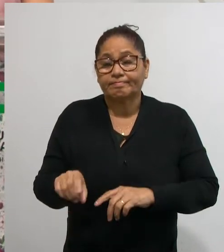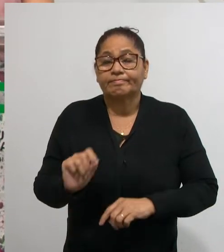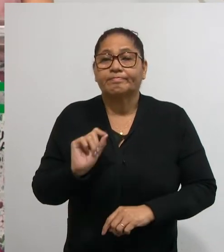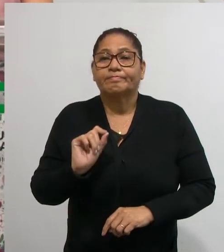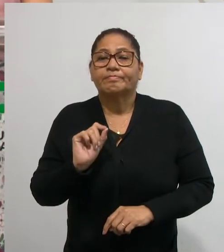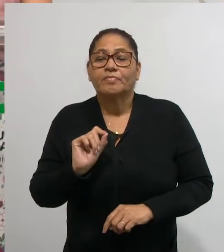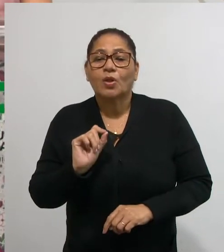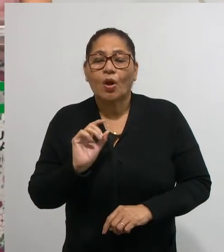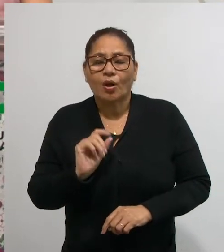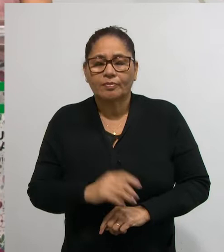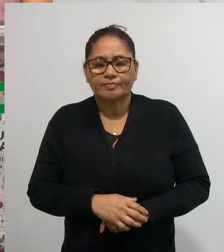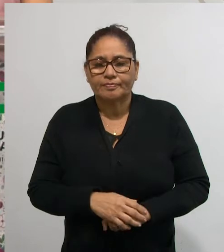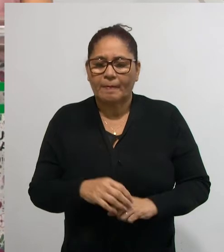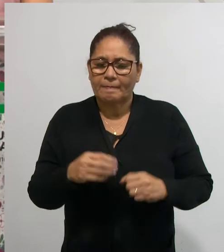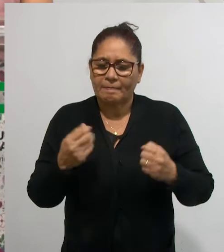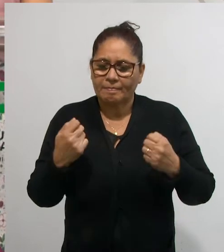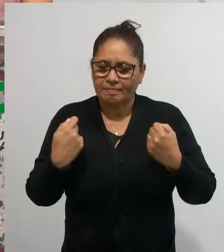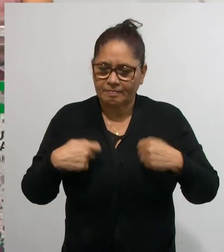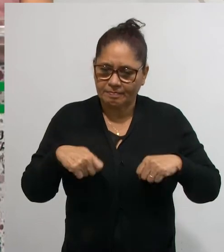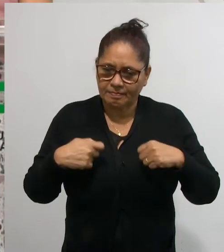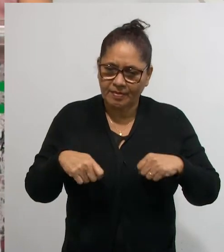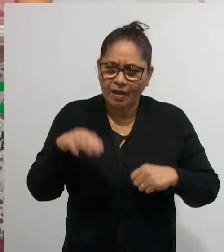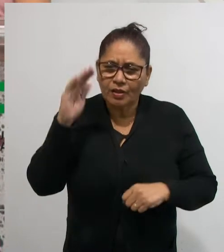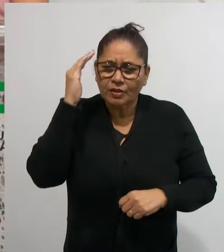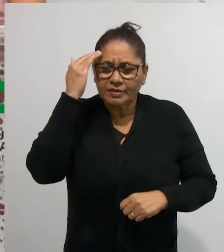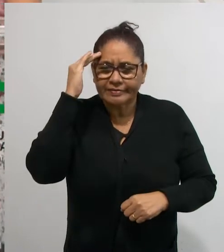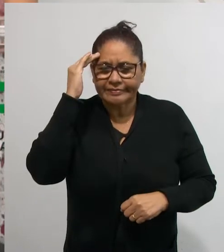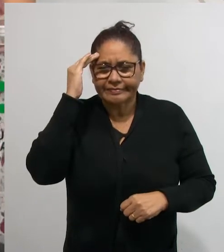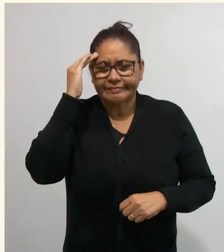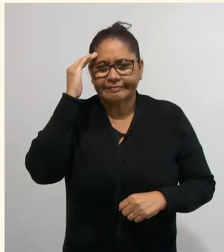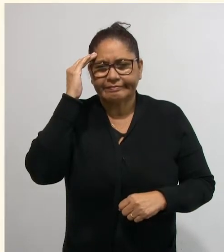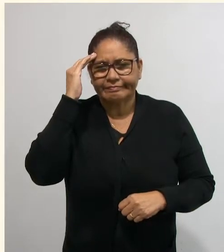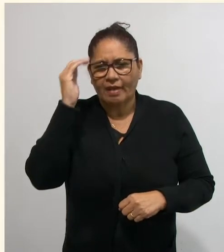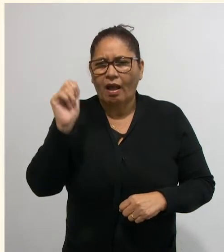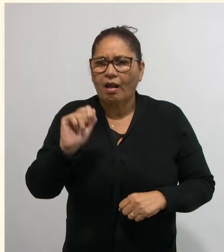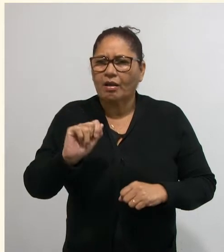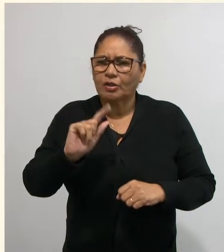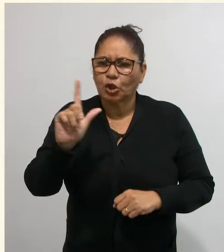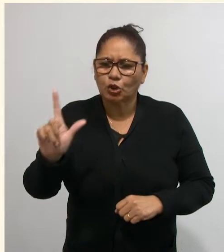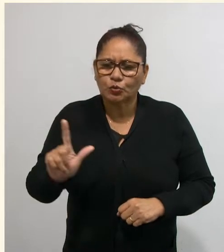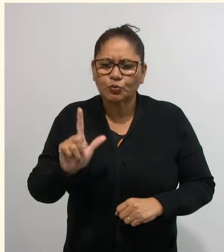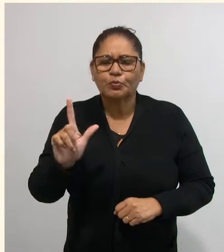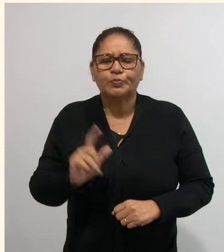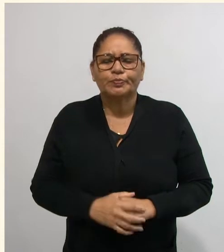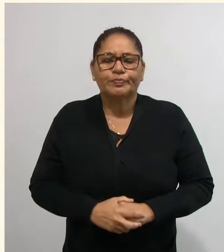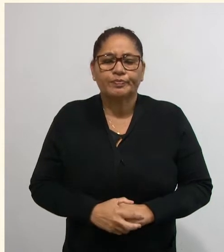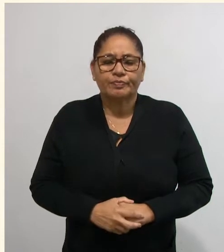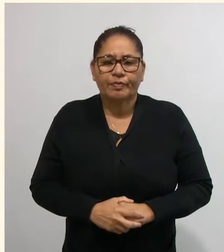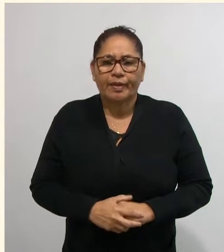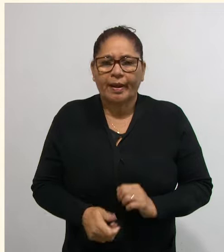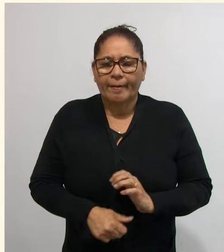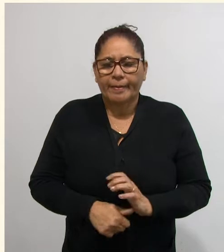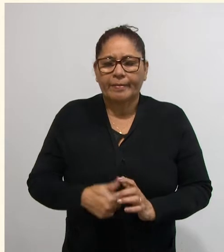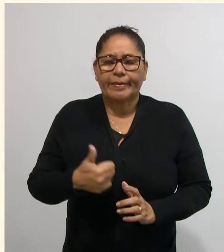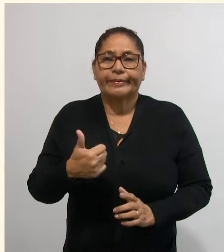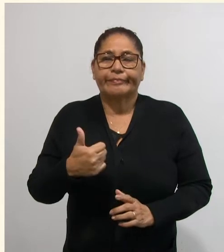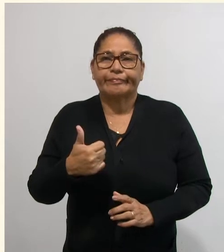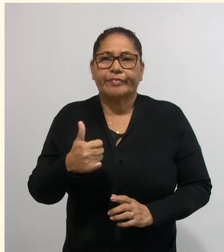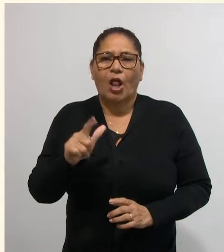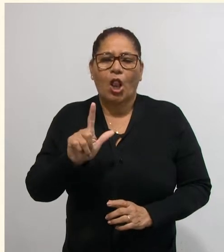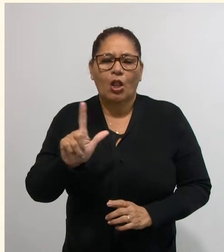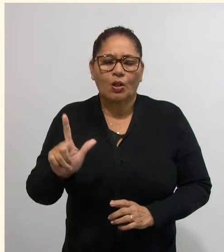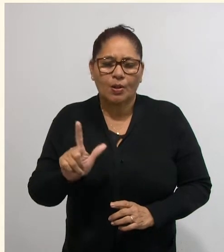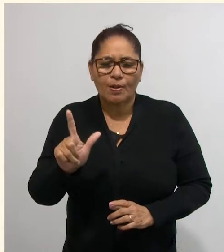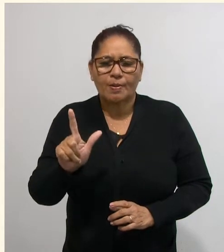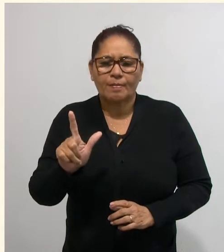isso, a gente precisa compreender algumas premissas. A primeira premissa, não como primeira, a gente não coloca